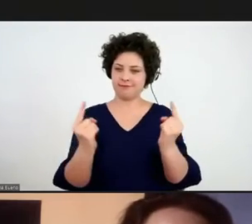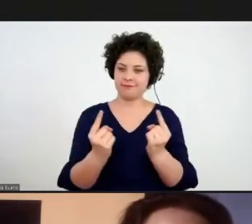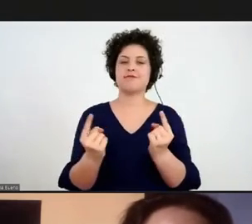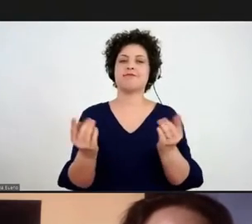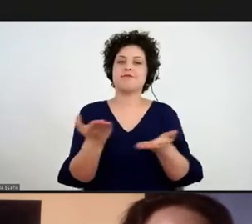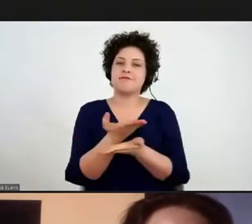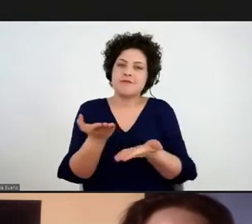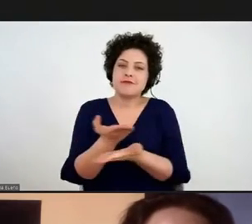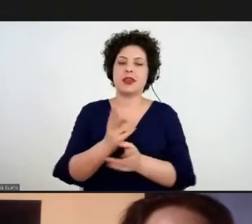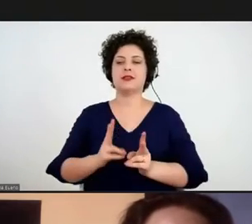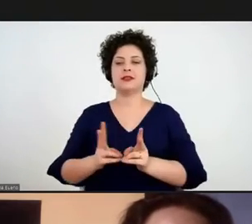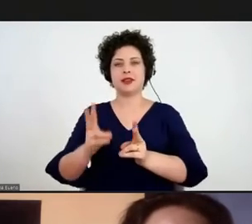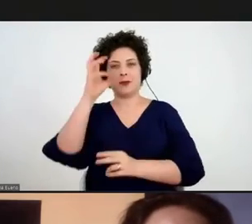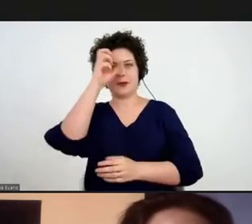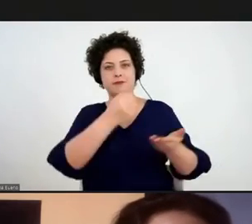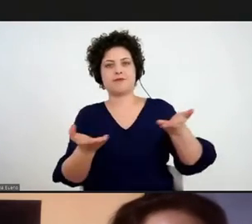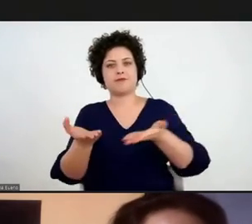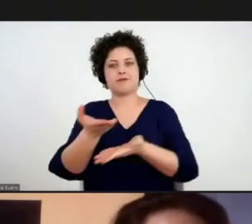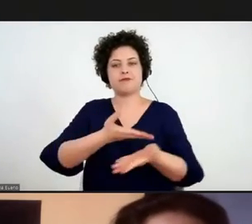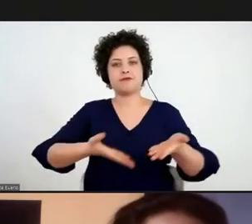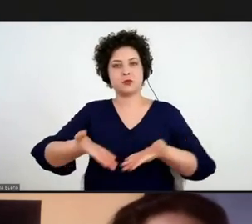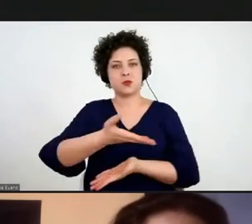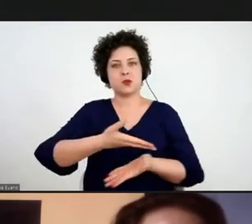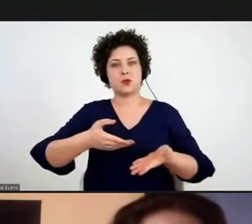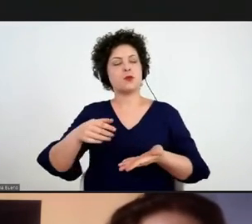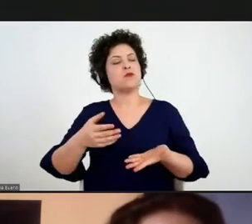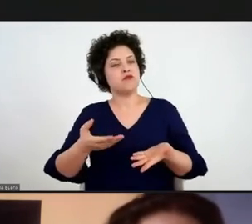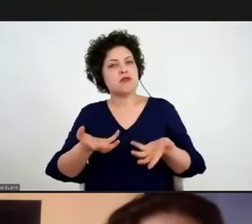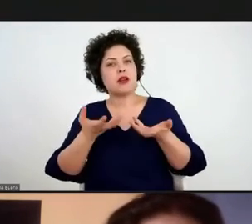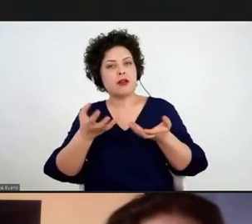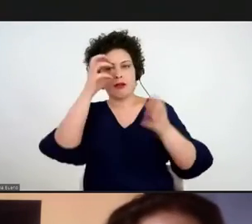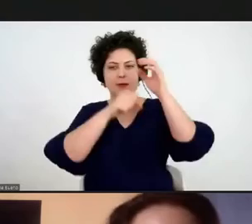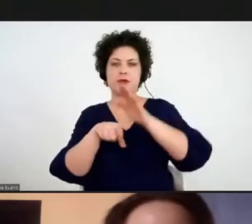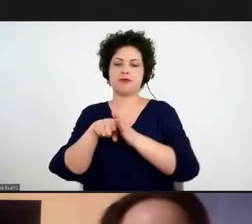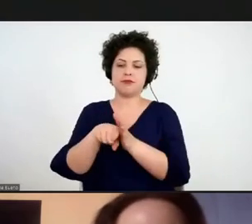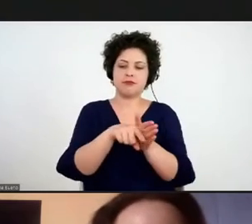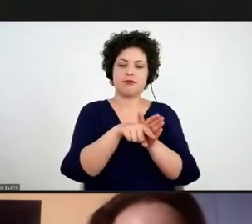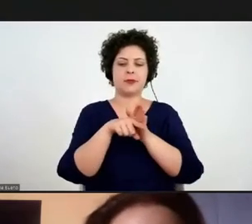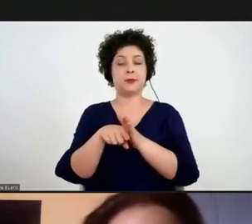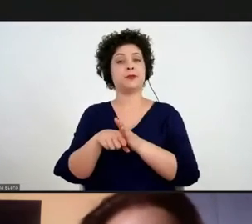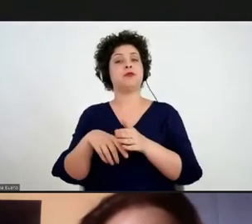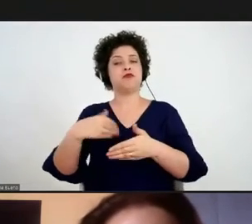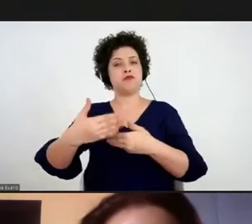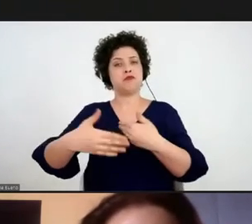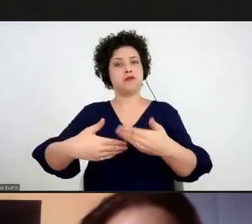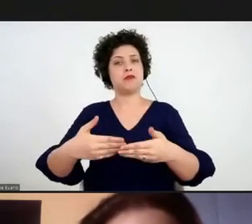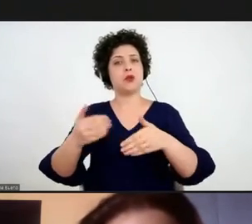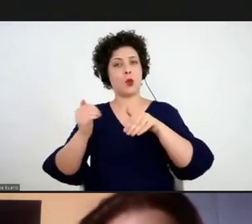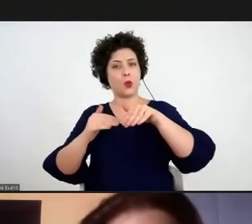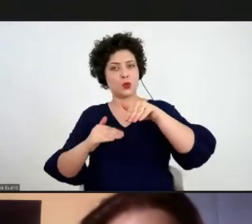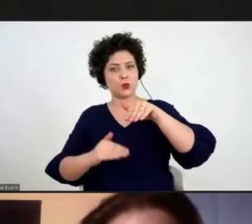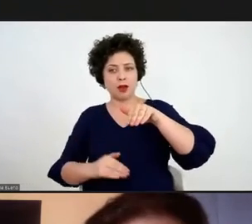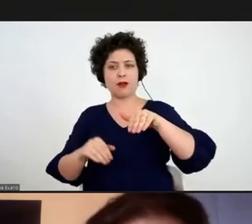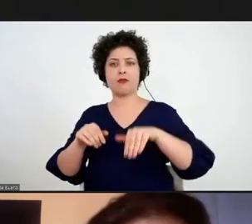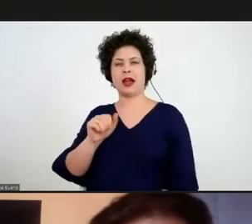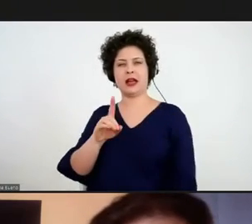contínuo, para aqueles que estavam, claro, dispostos a pesquisar. E, com isso, o acervo, como bem disse